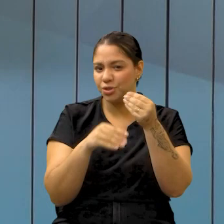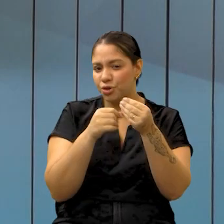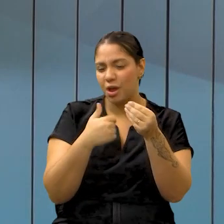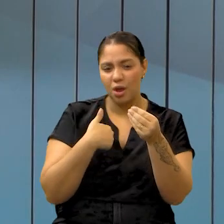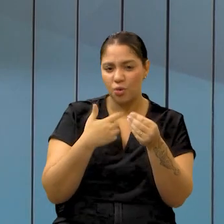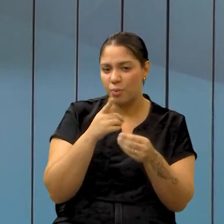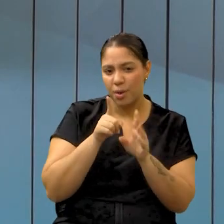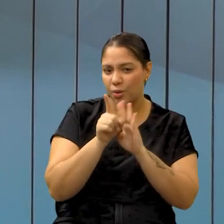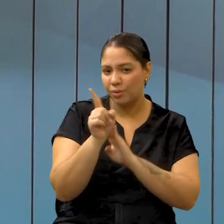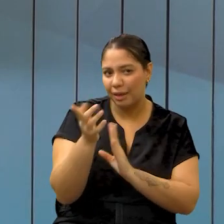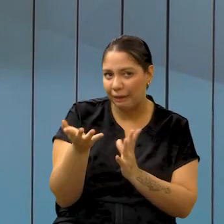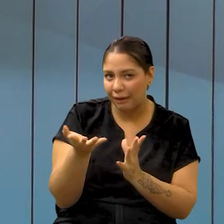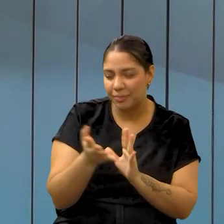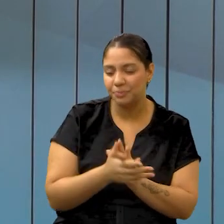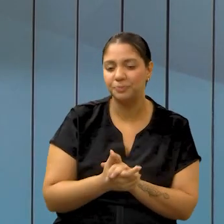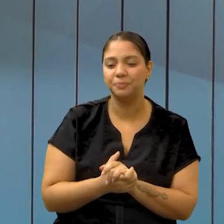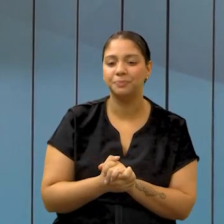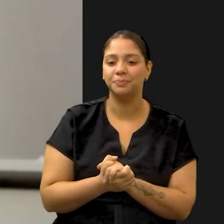que eu não perguntei?